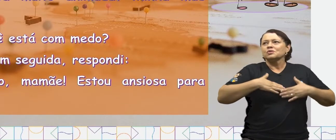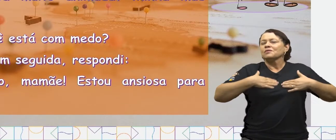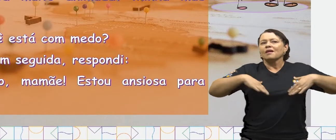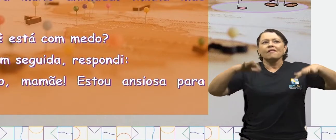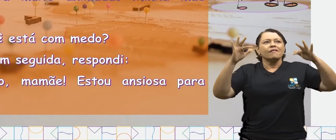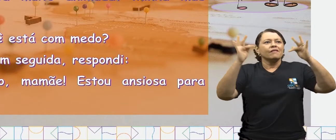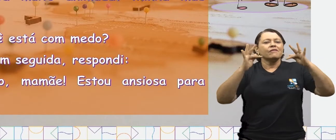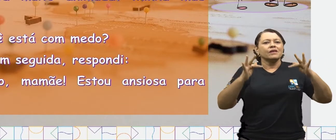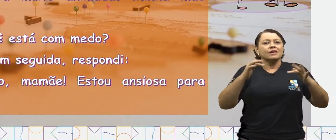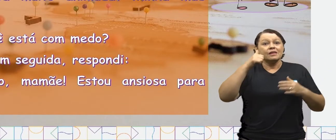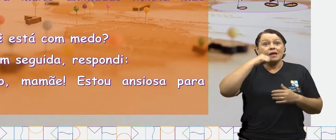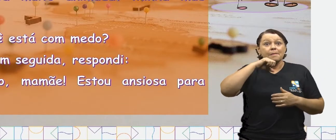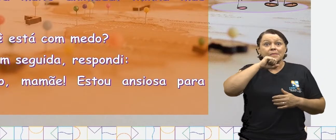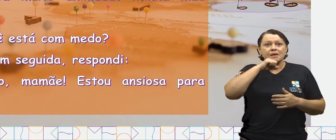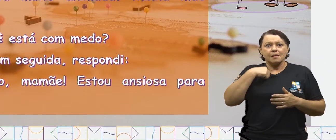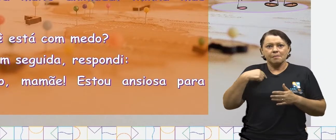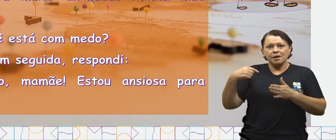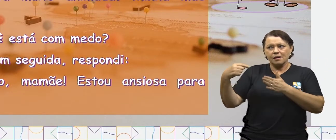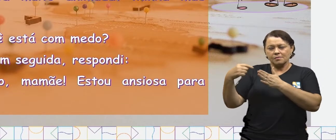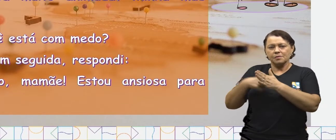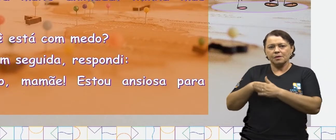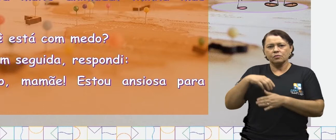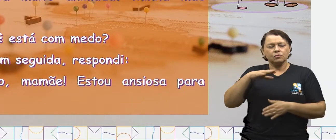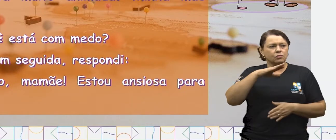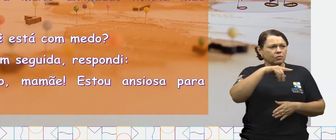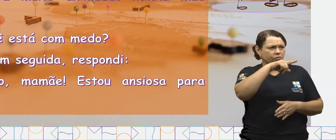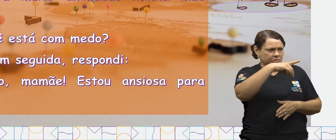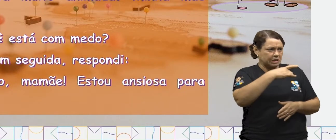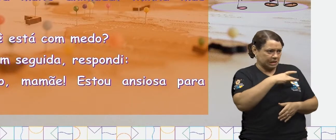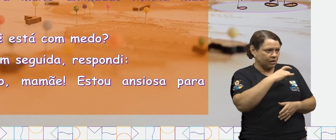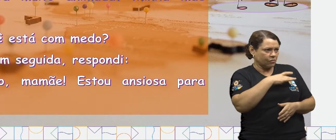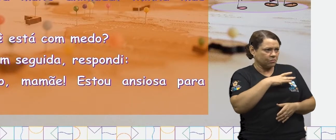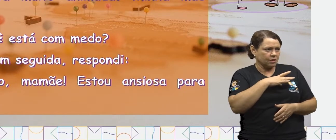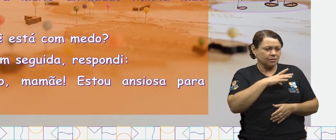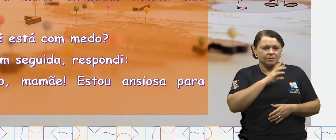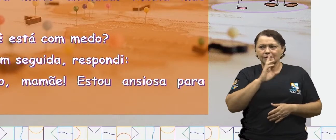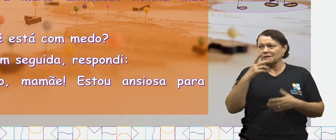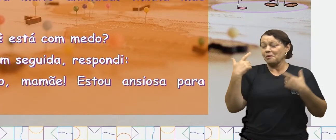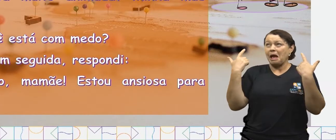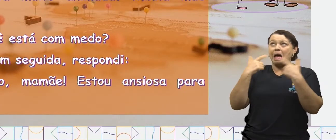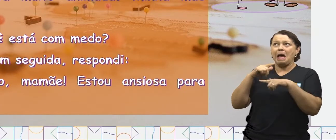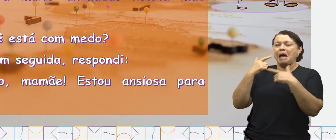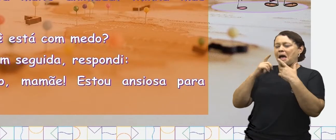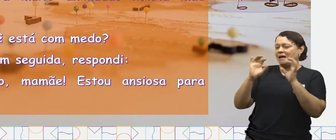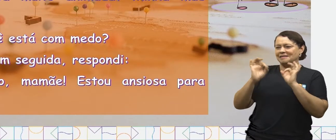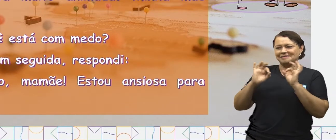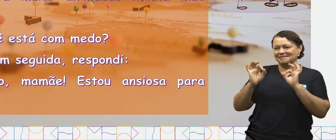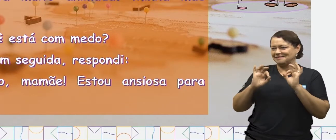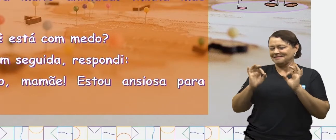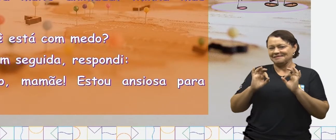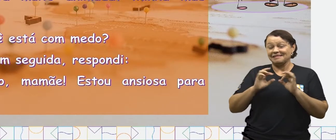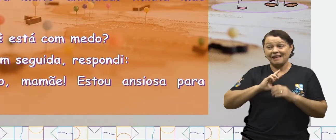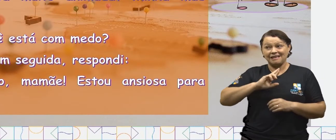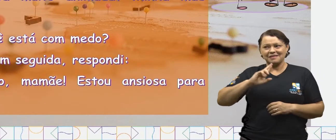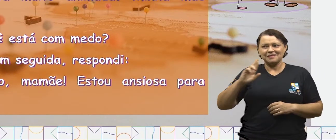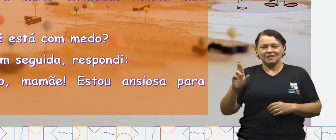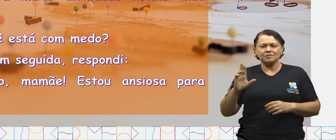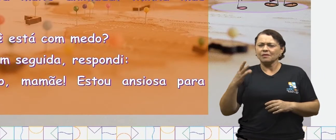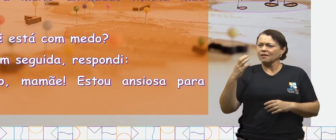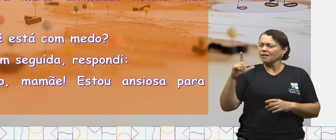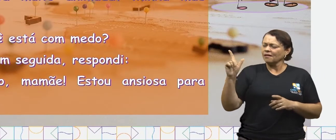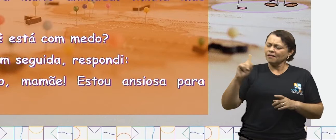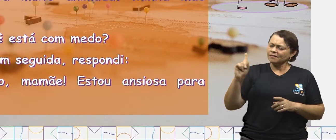animada. Minha mãe perguntou: Ana Luísa, você está com medo? Eu ri demais e em seguida